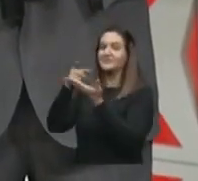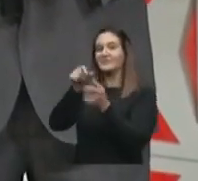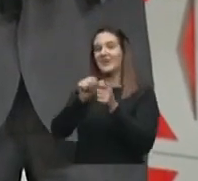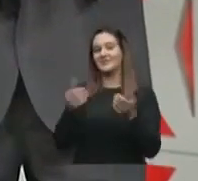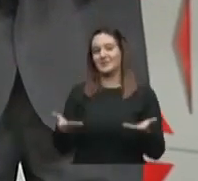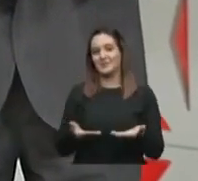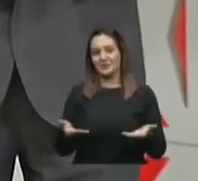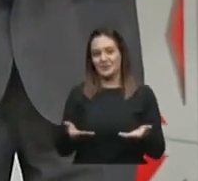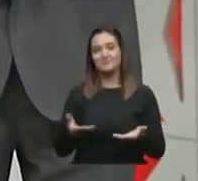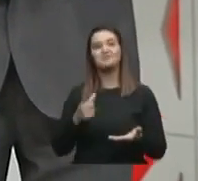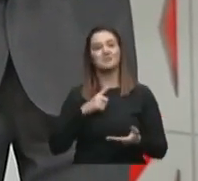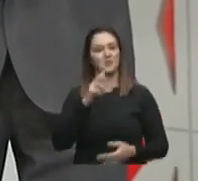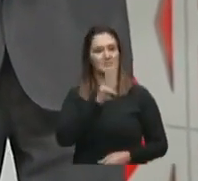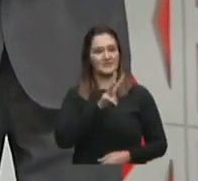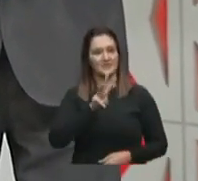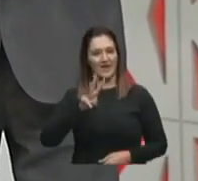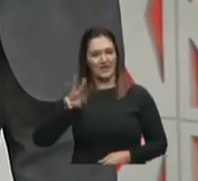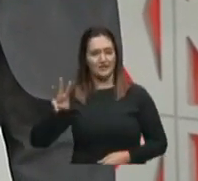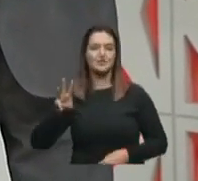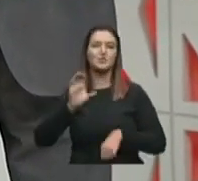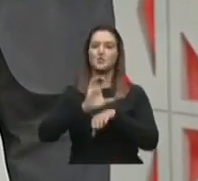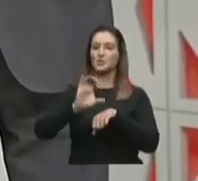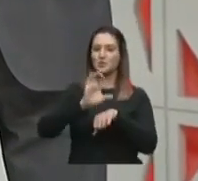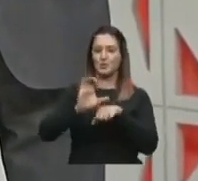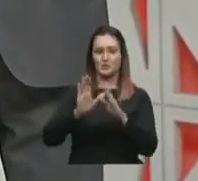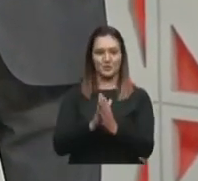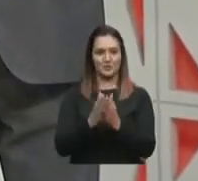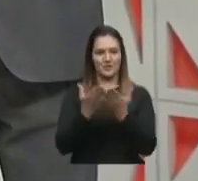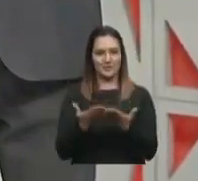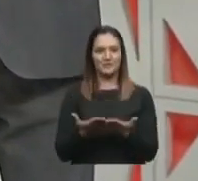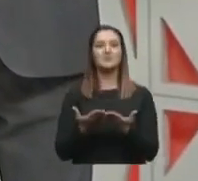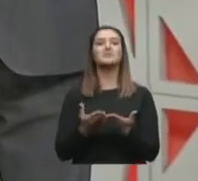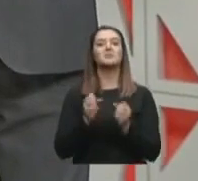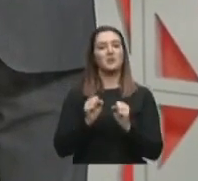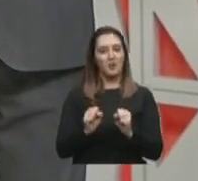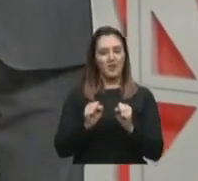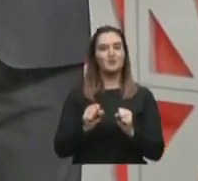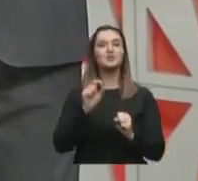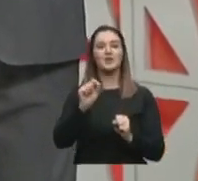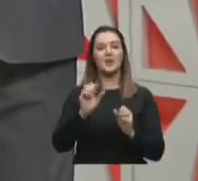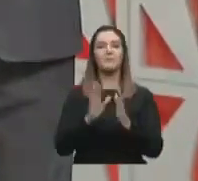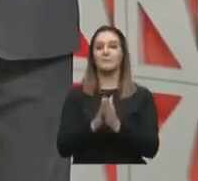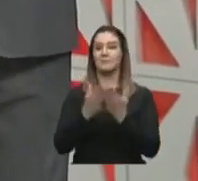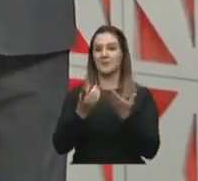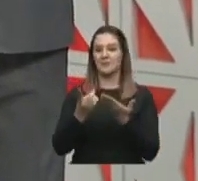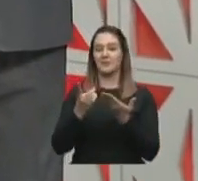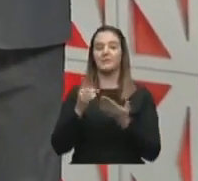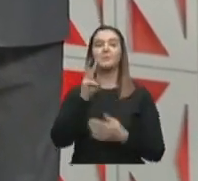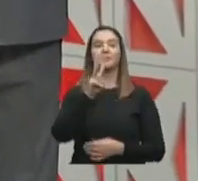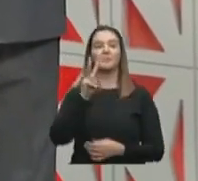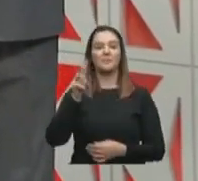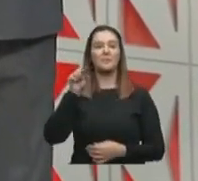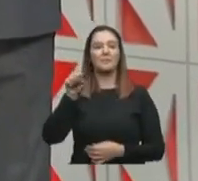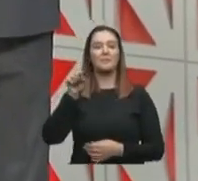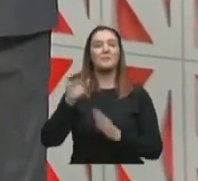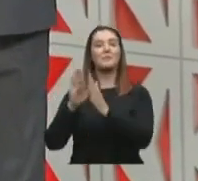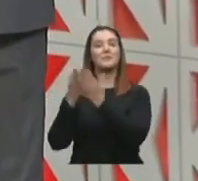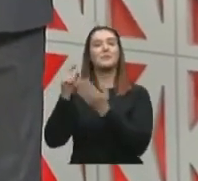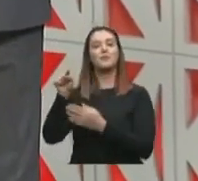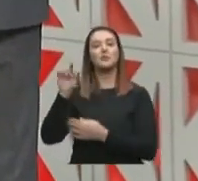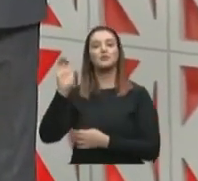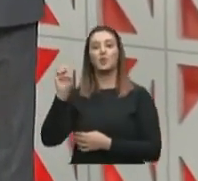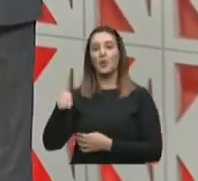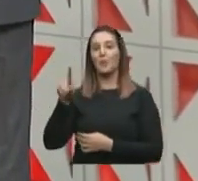fazer. Nós temos um site para você fazer um curso bíblico, para você estudar a Bíblia, que é biblia.com.br, tá bem? Faça esse